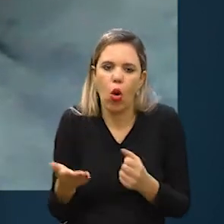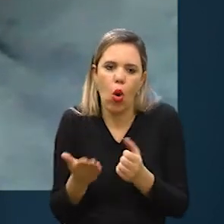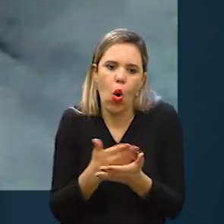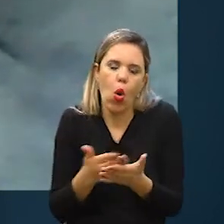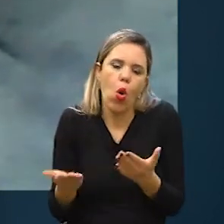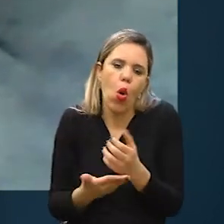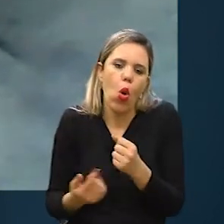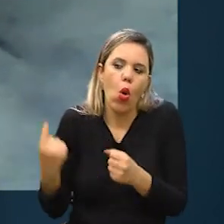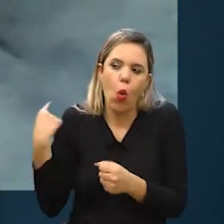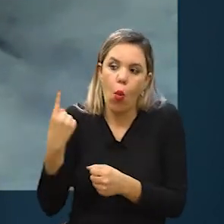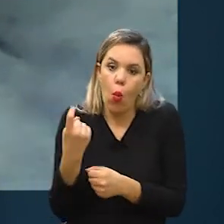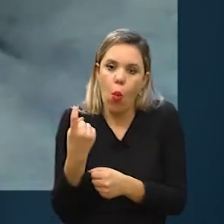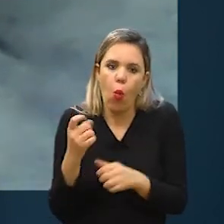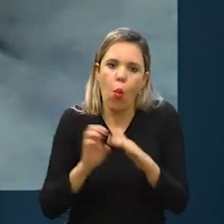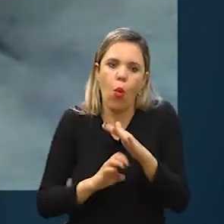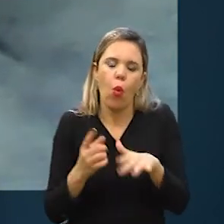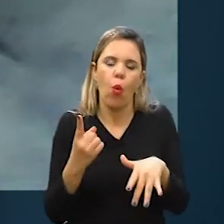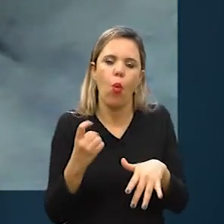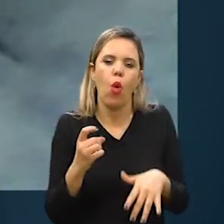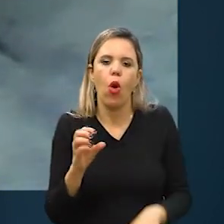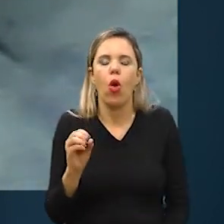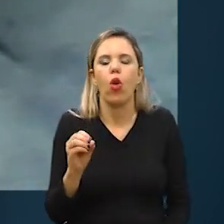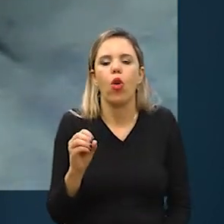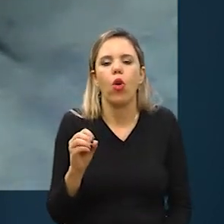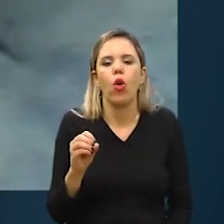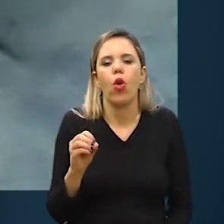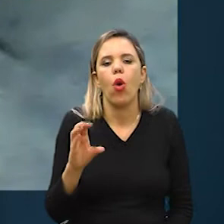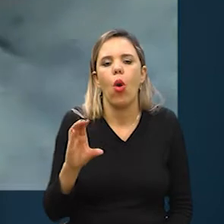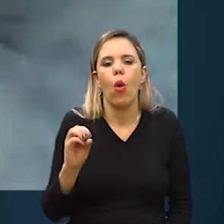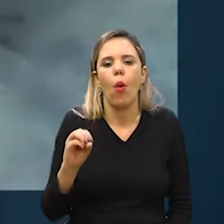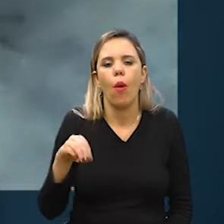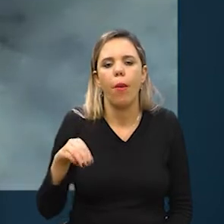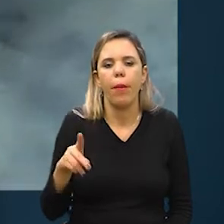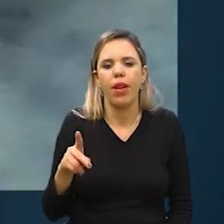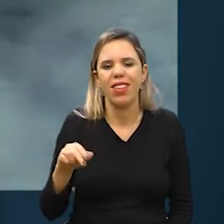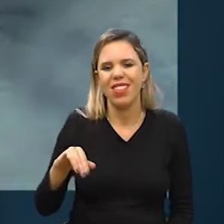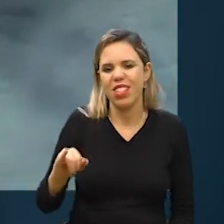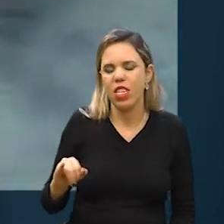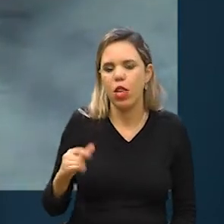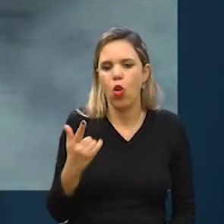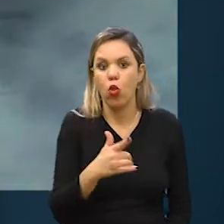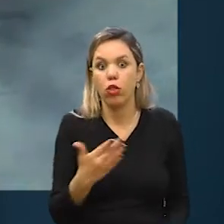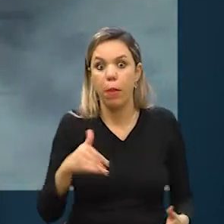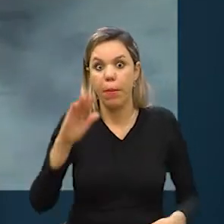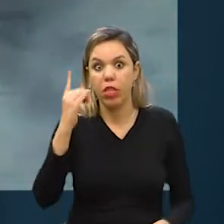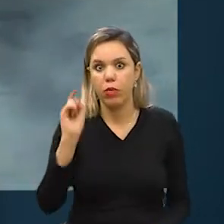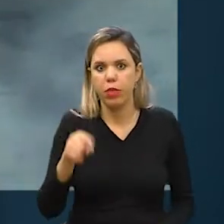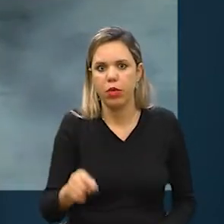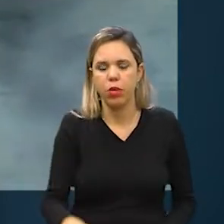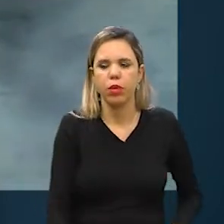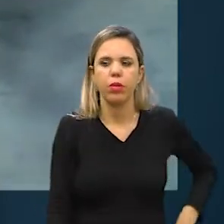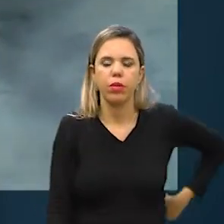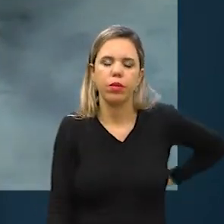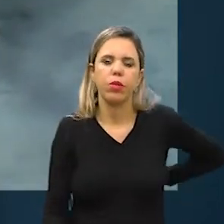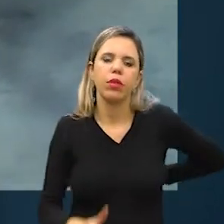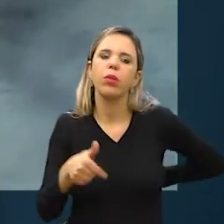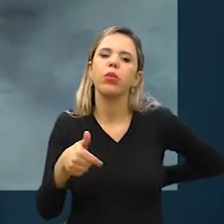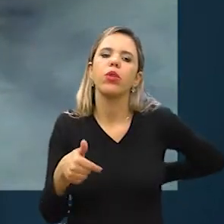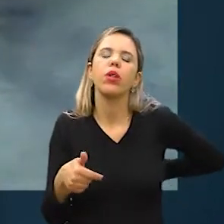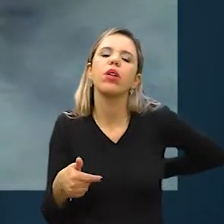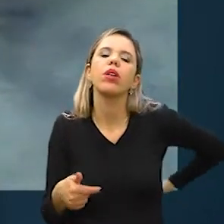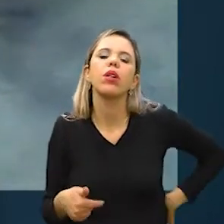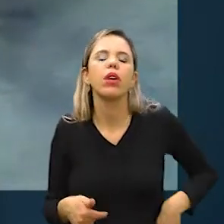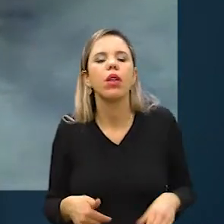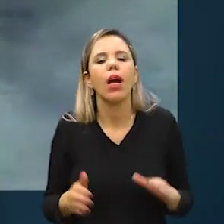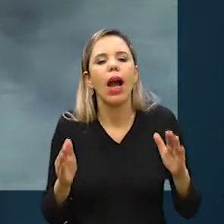com uma franquia naquela época, era uma única franquia em São José do Rio Preto, hoje são mais de 1000. Depois